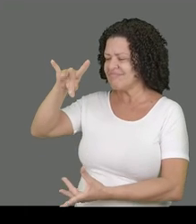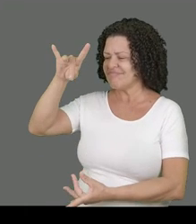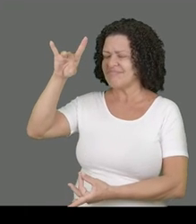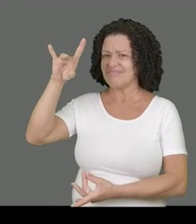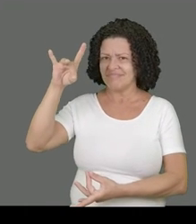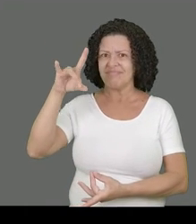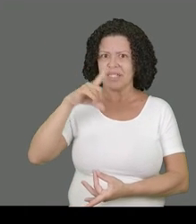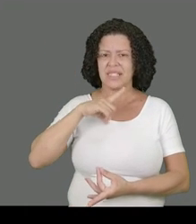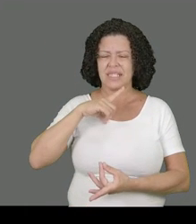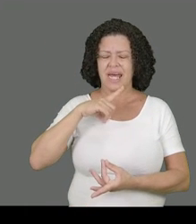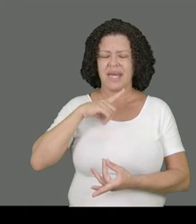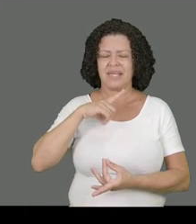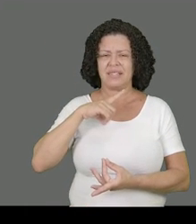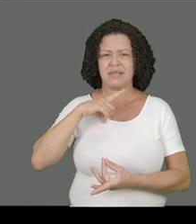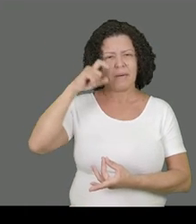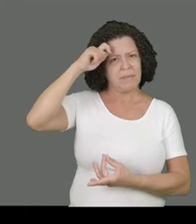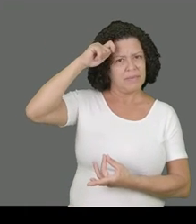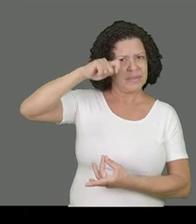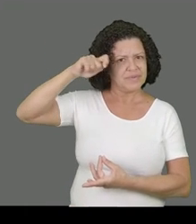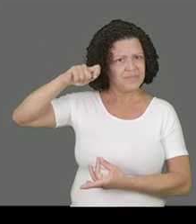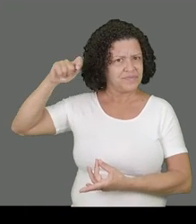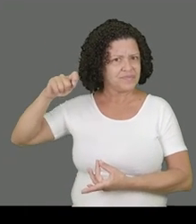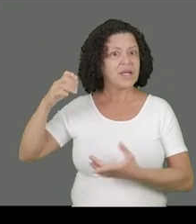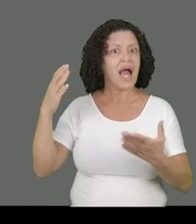ela nos trouxe uma mensagem